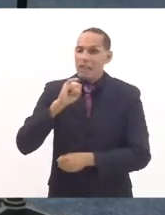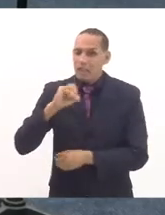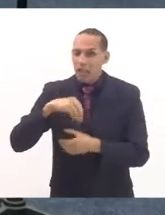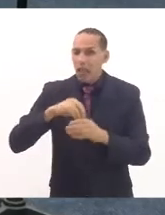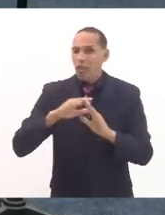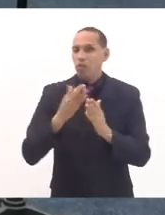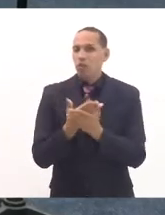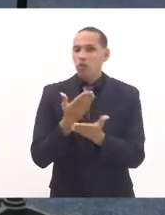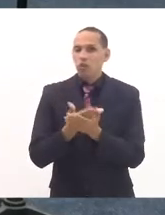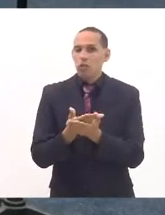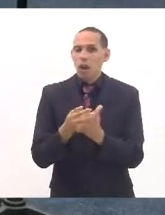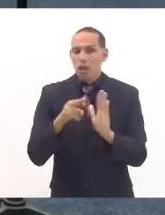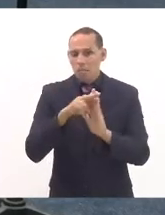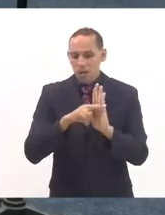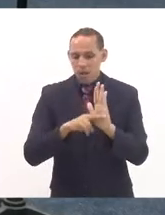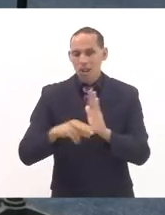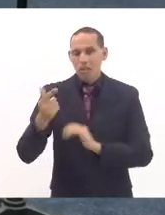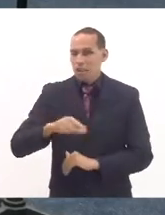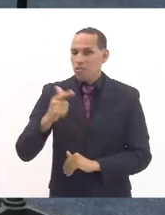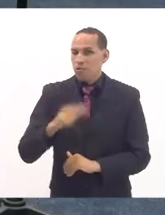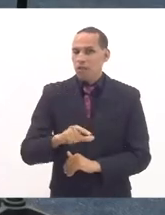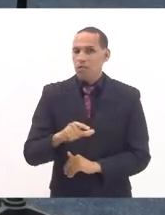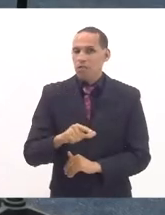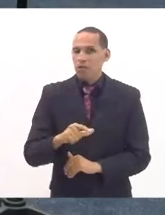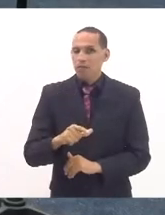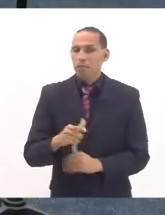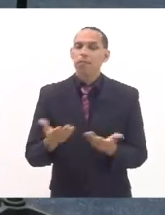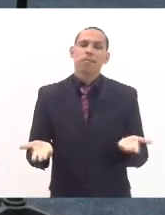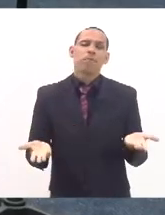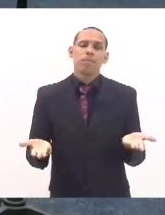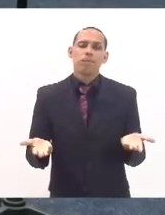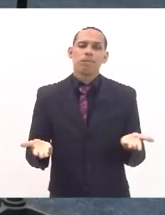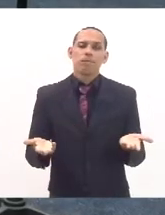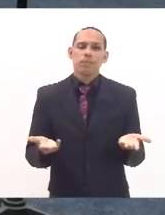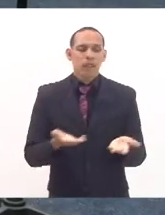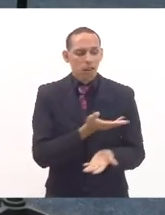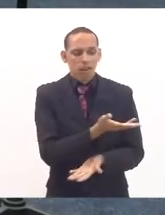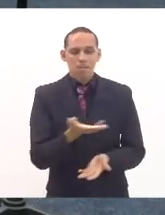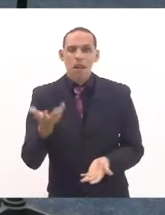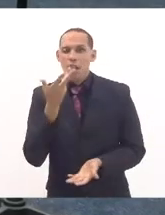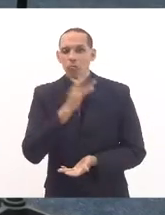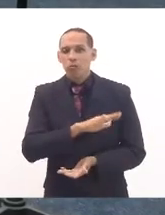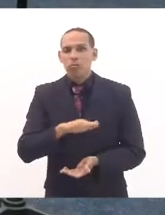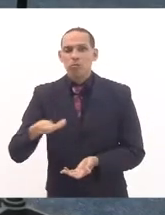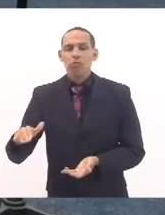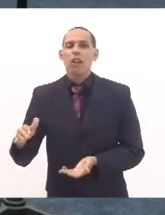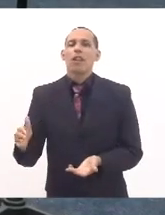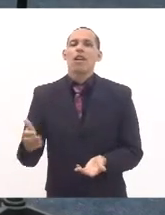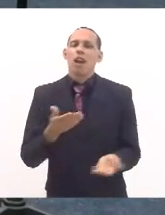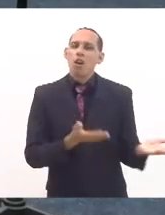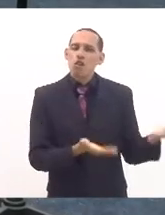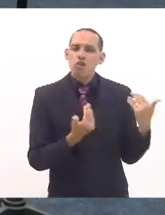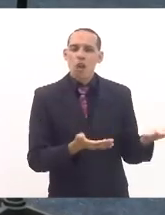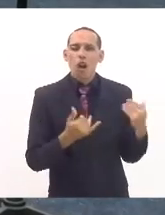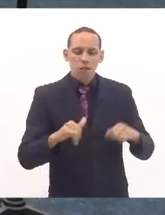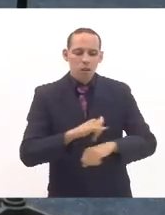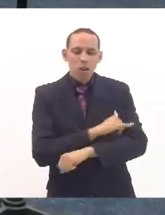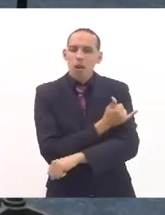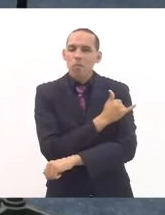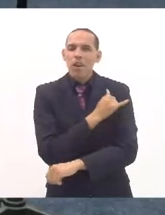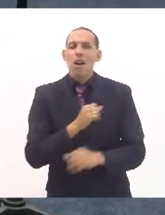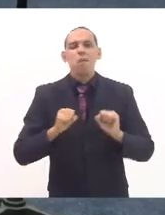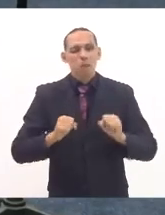escola não tiver regulação, a gente pode estar formando cada vez mais crianças e adolescentes obesos